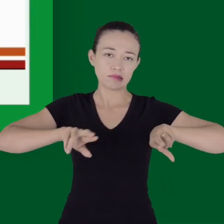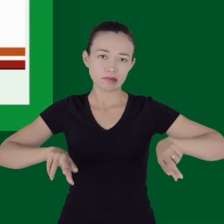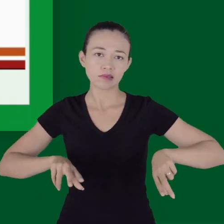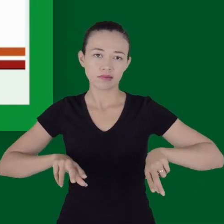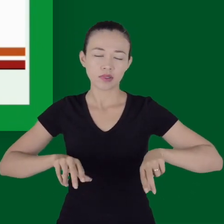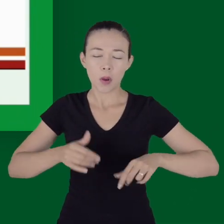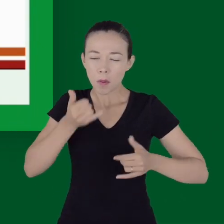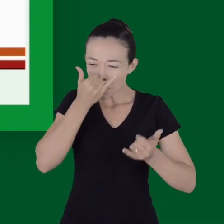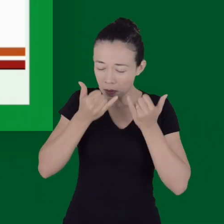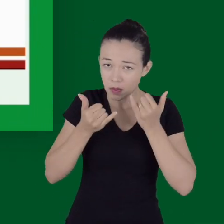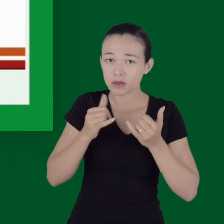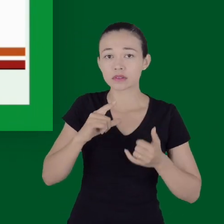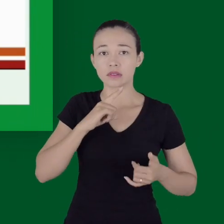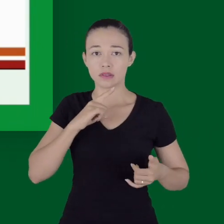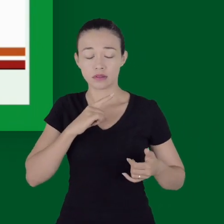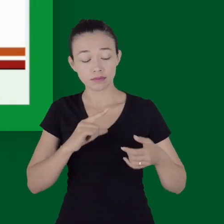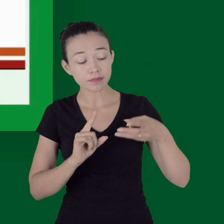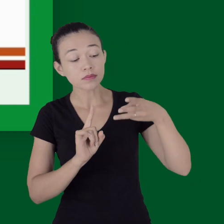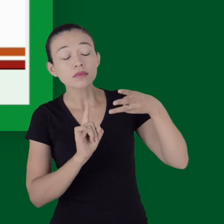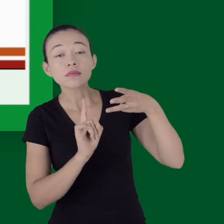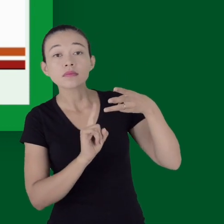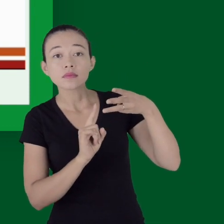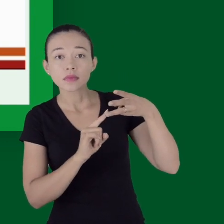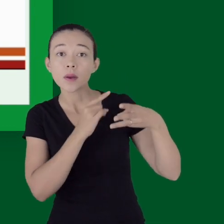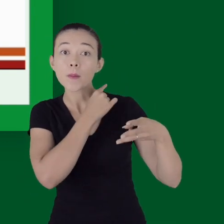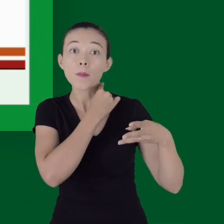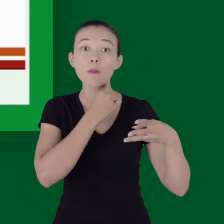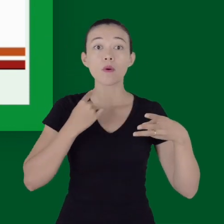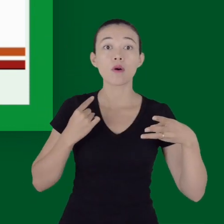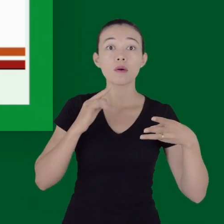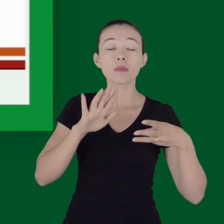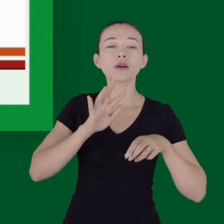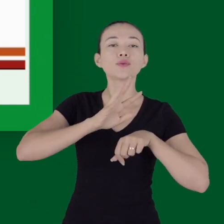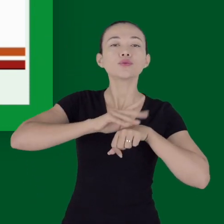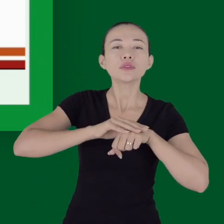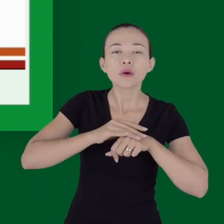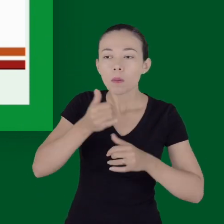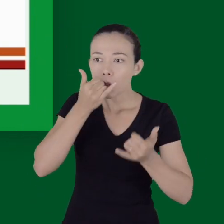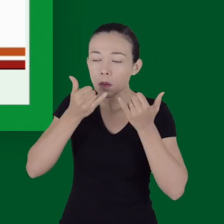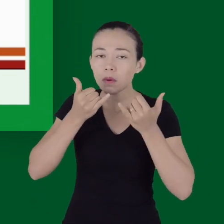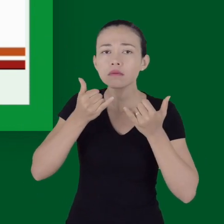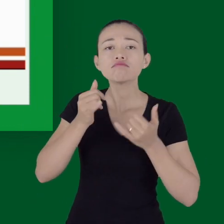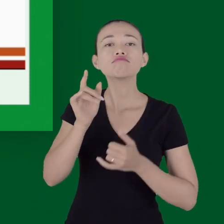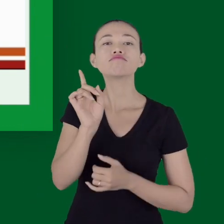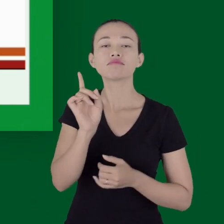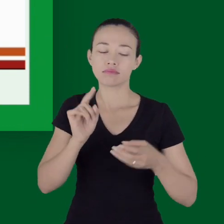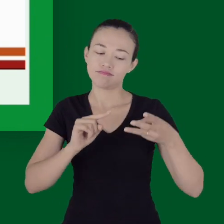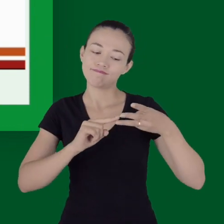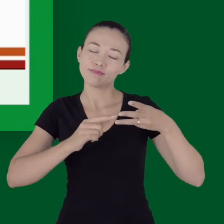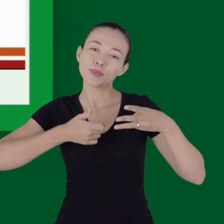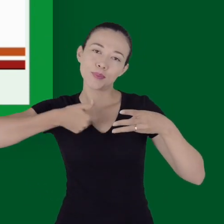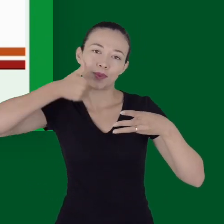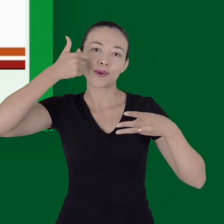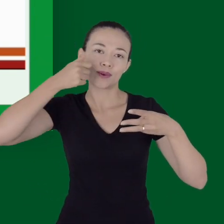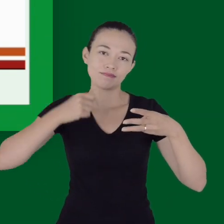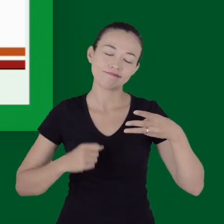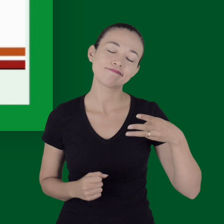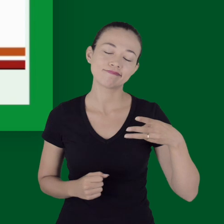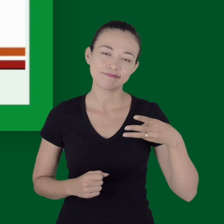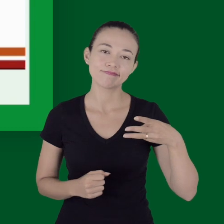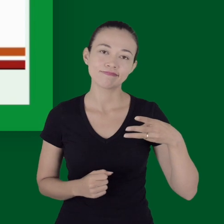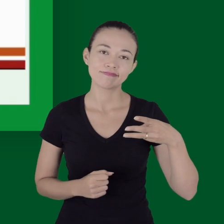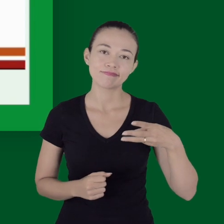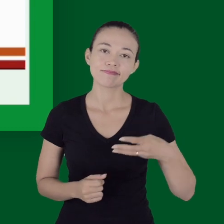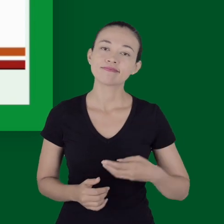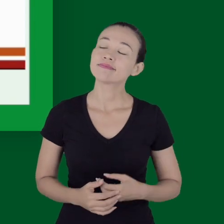não fatais, mas com morbidades, e os desfechos não fatais sem morbidades. Esse aqui seria o